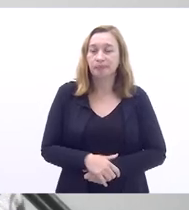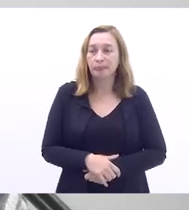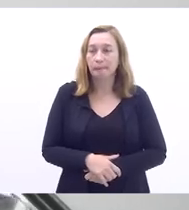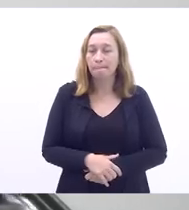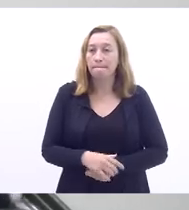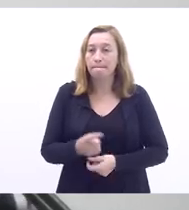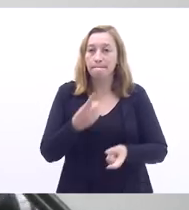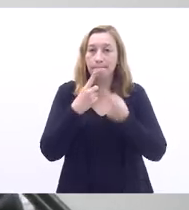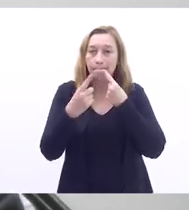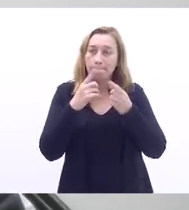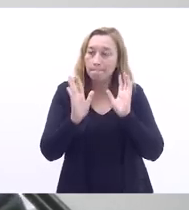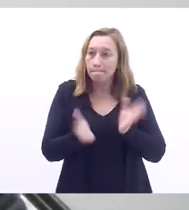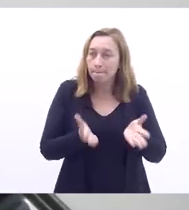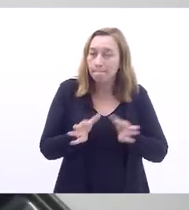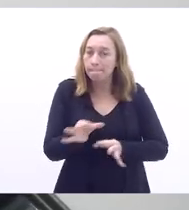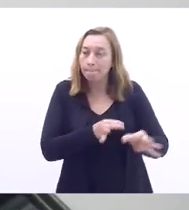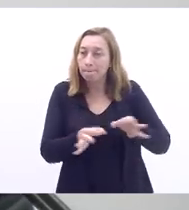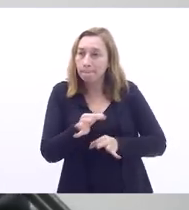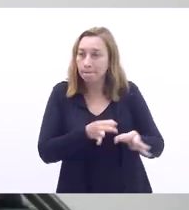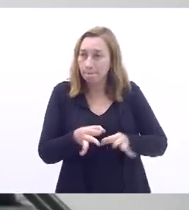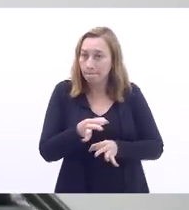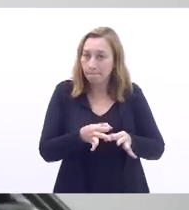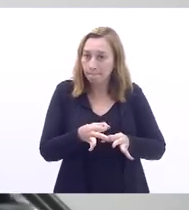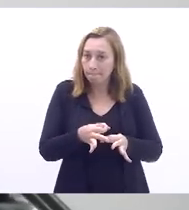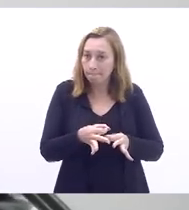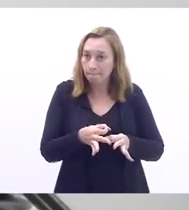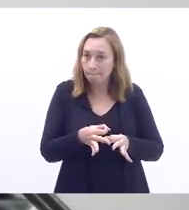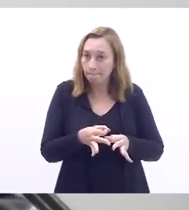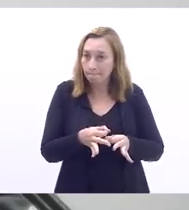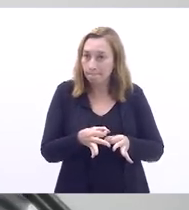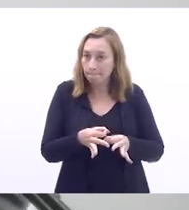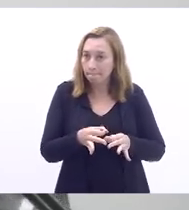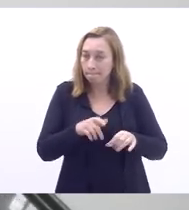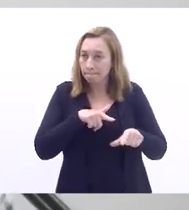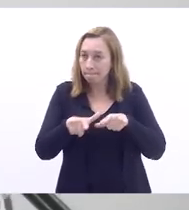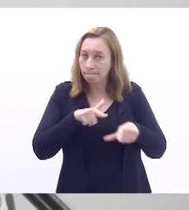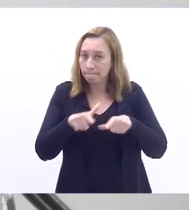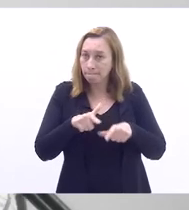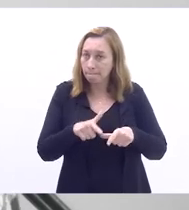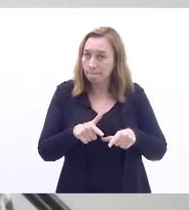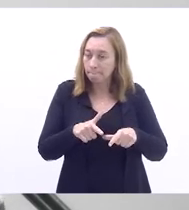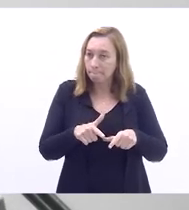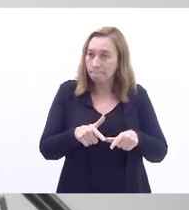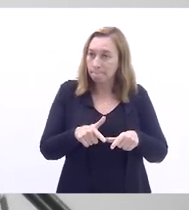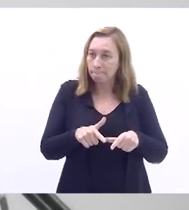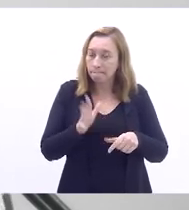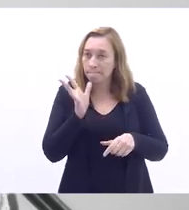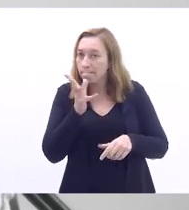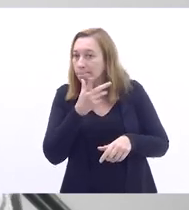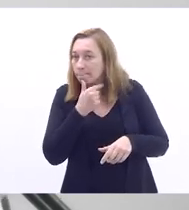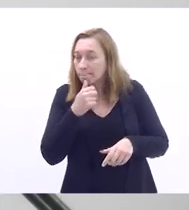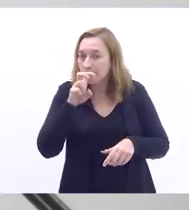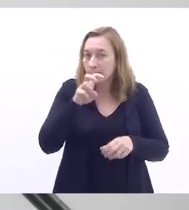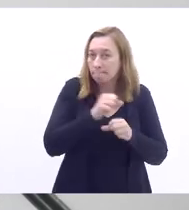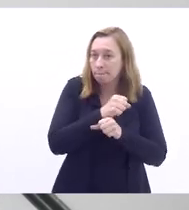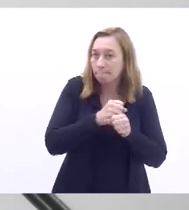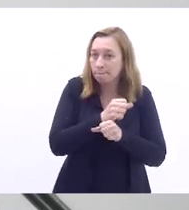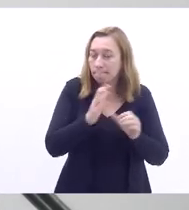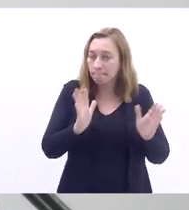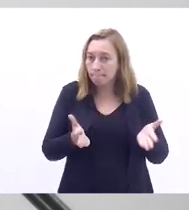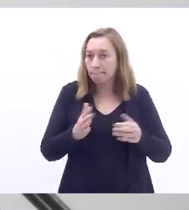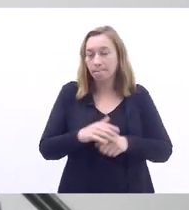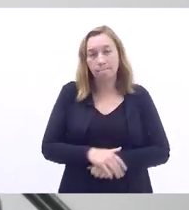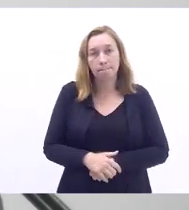e para discutir hoje um plano de carreira e vamos cinco anos para construir Bom dia que nosso magnífico reitor e todos os pontos